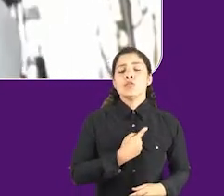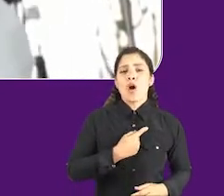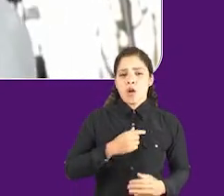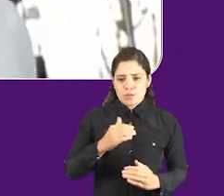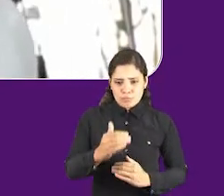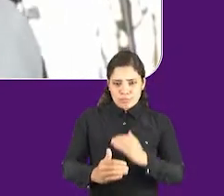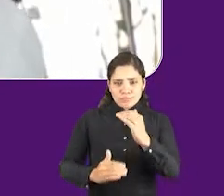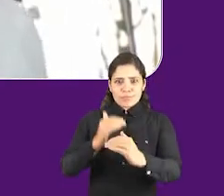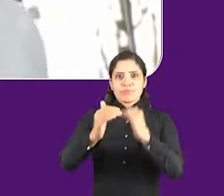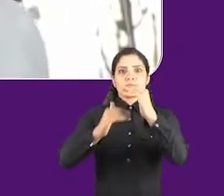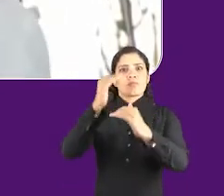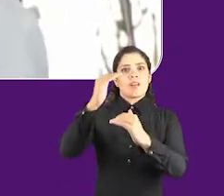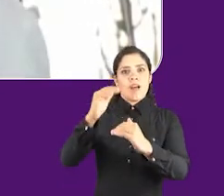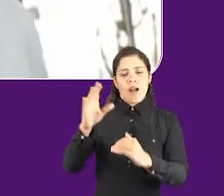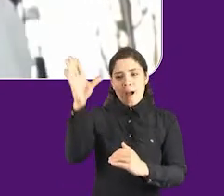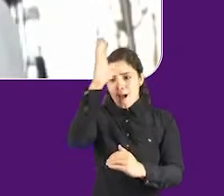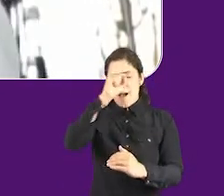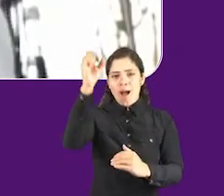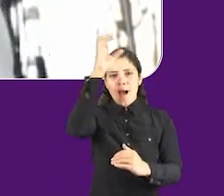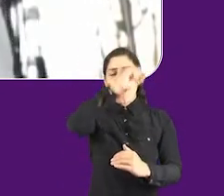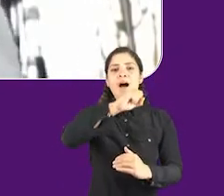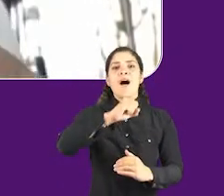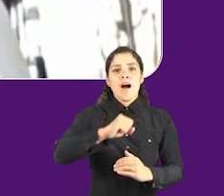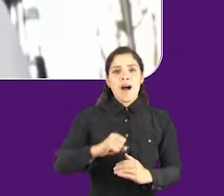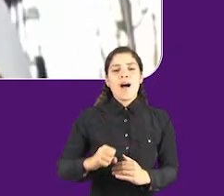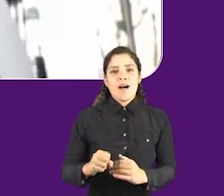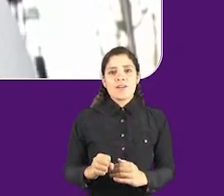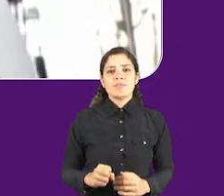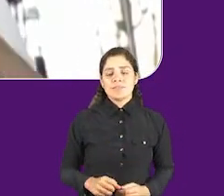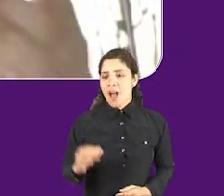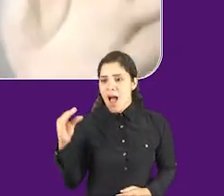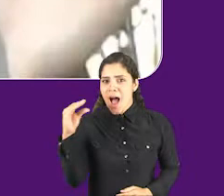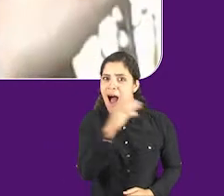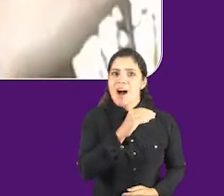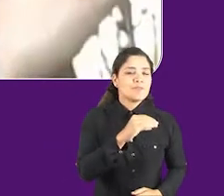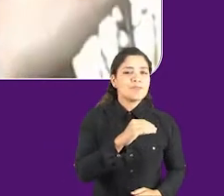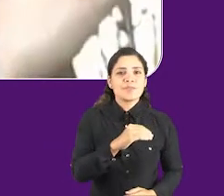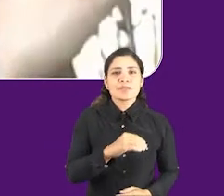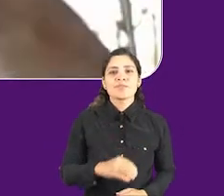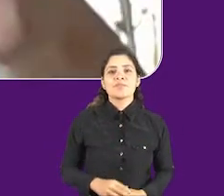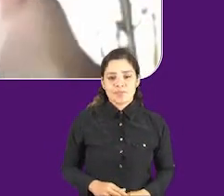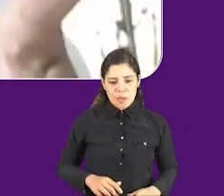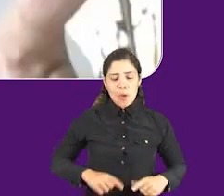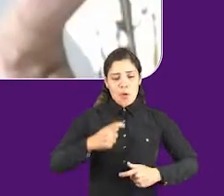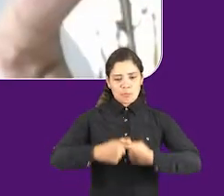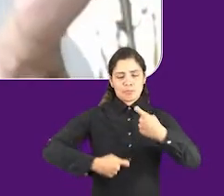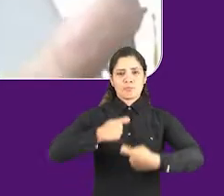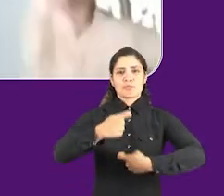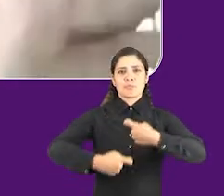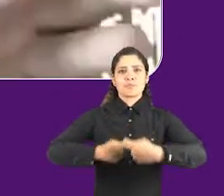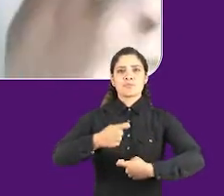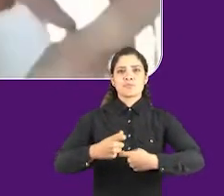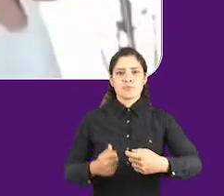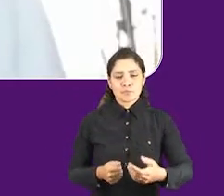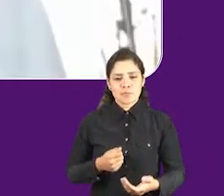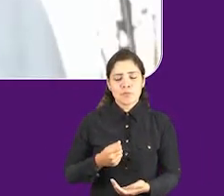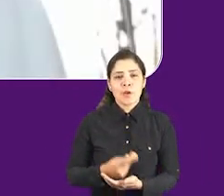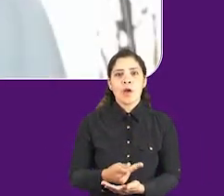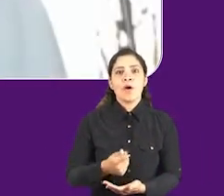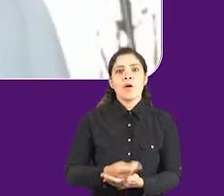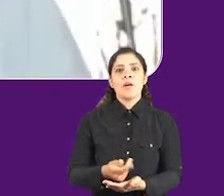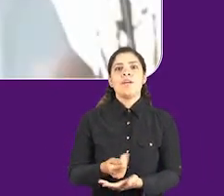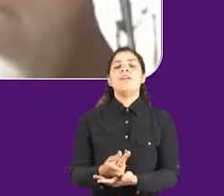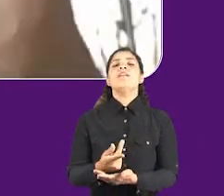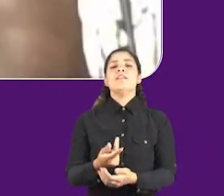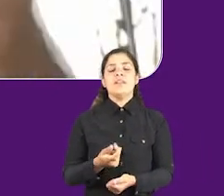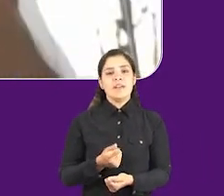passa para nós foi uma inovação gigantesca aprender muito mais rápido mais perto do mercado mais cedo